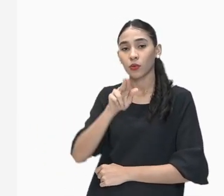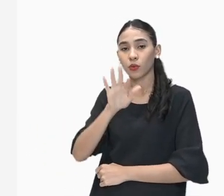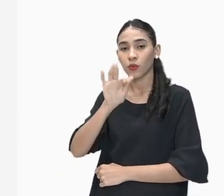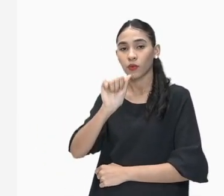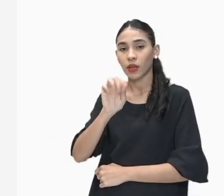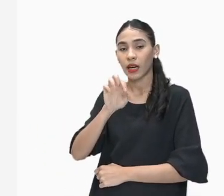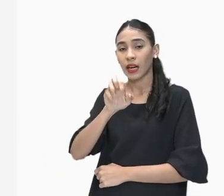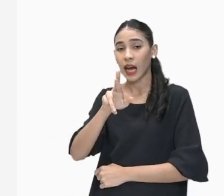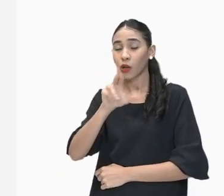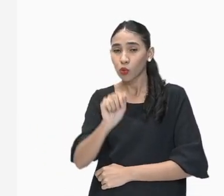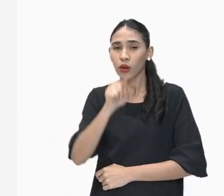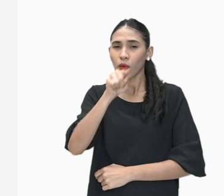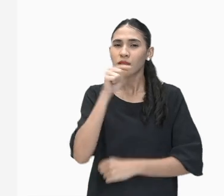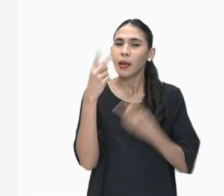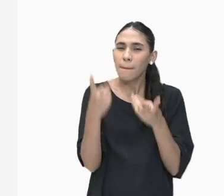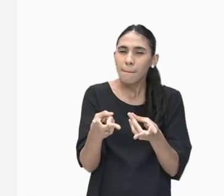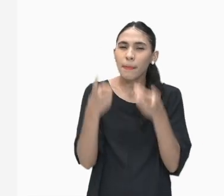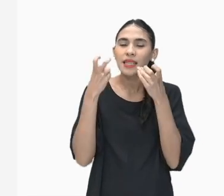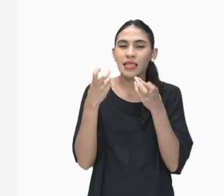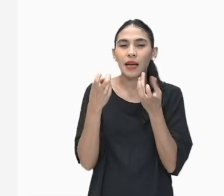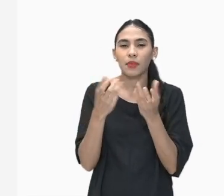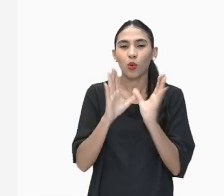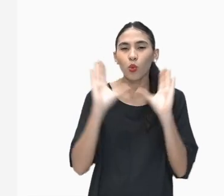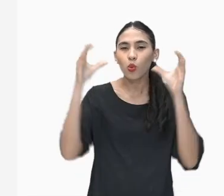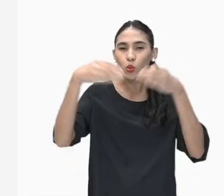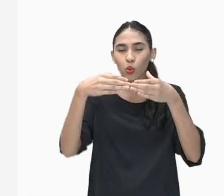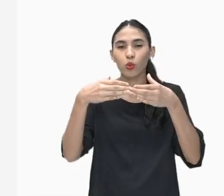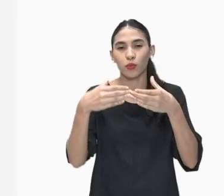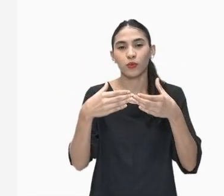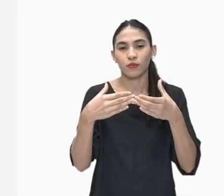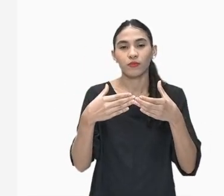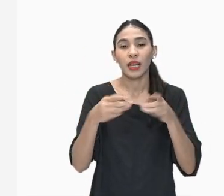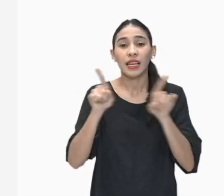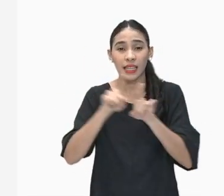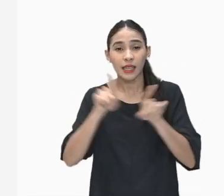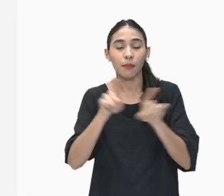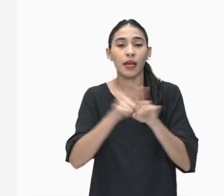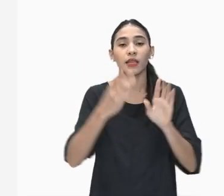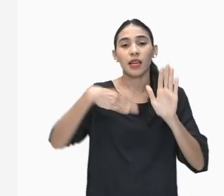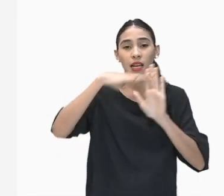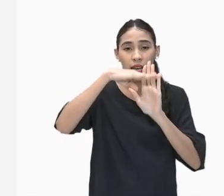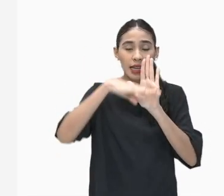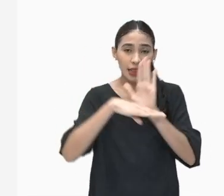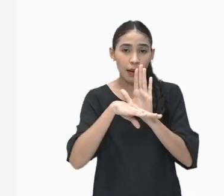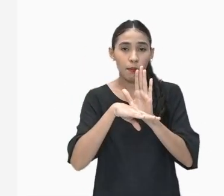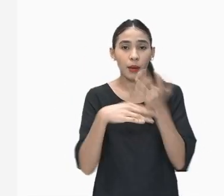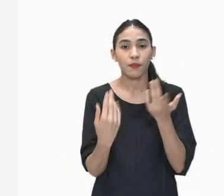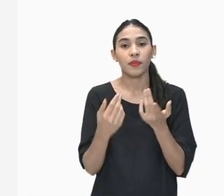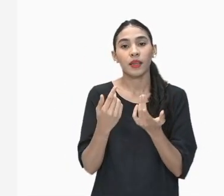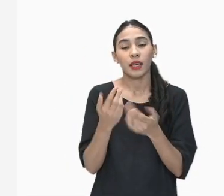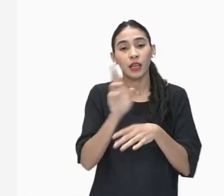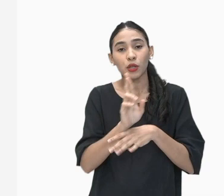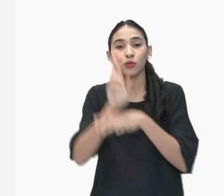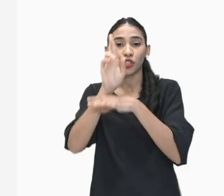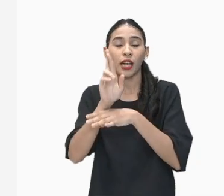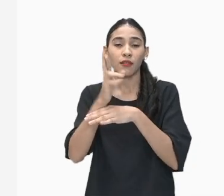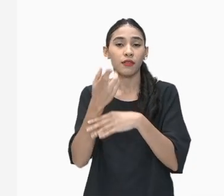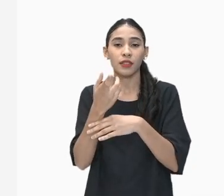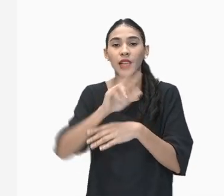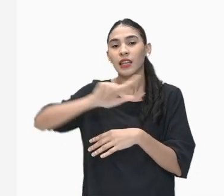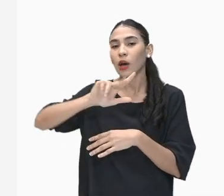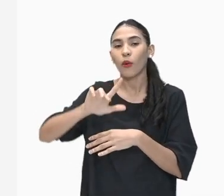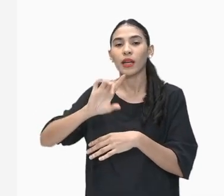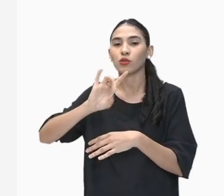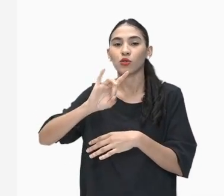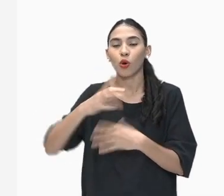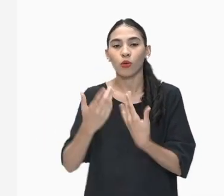uma incipiente divisão nas etapas de produção. E o dono já não trabalha mais na